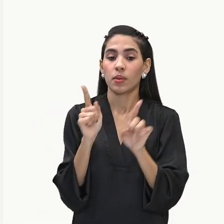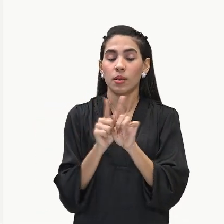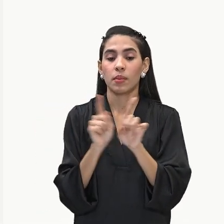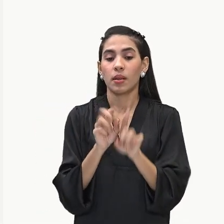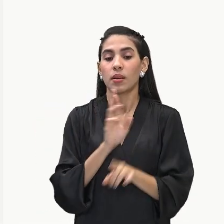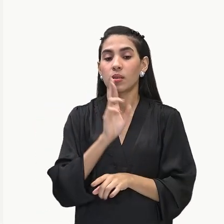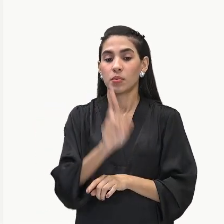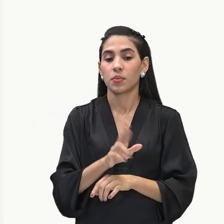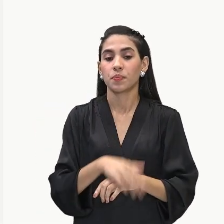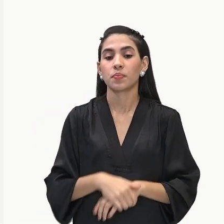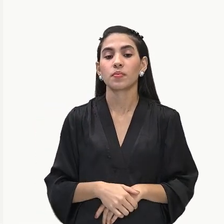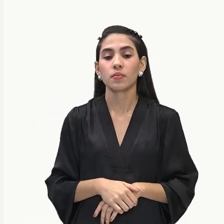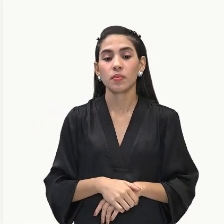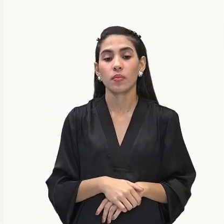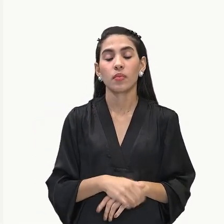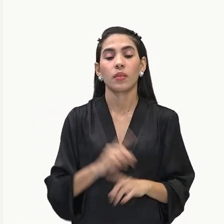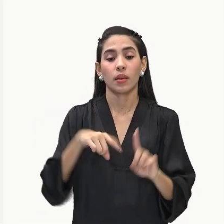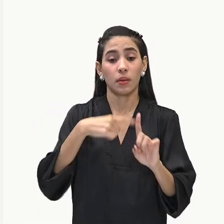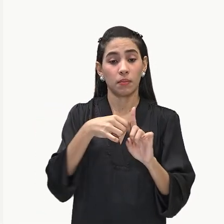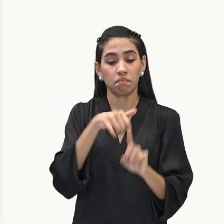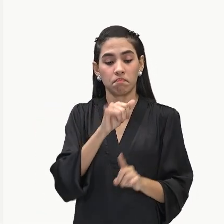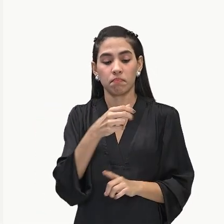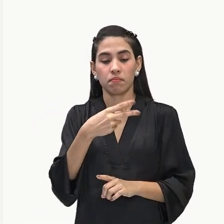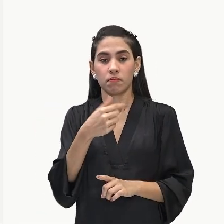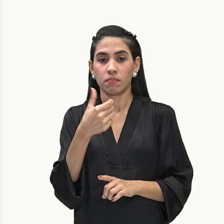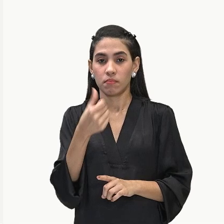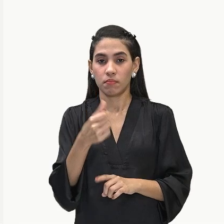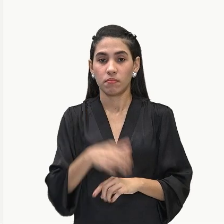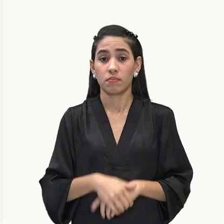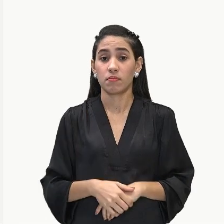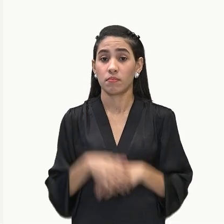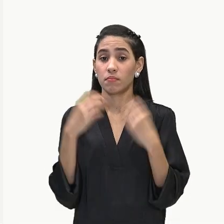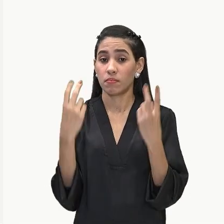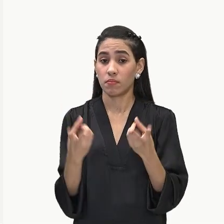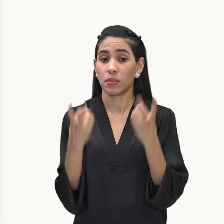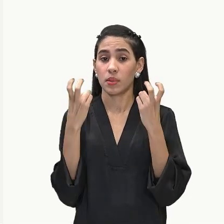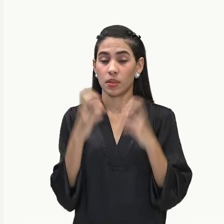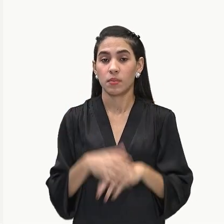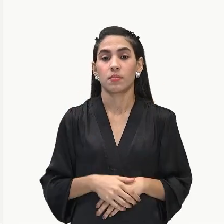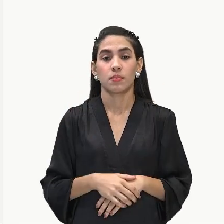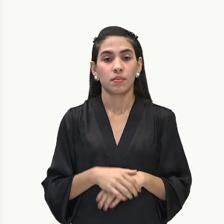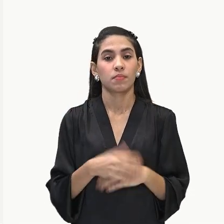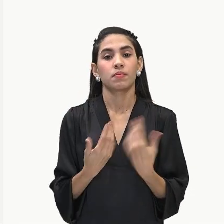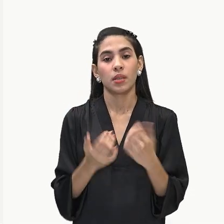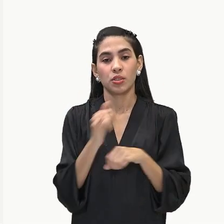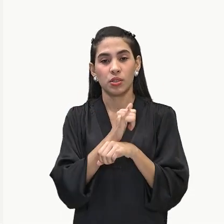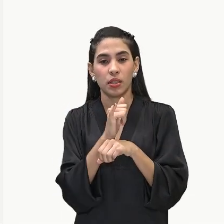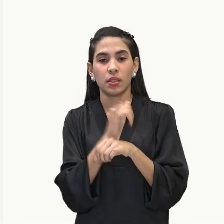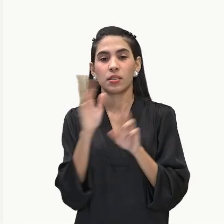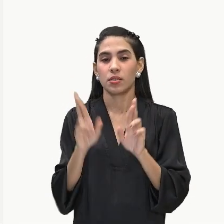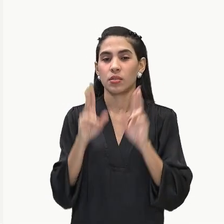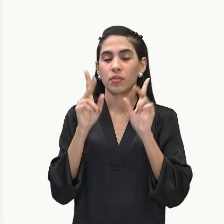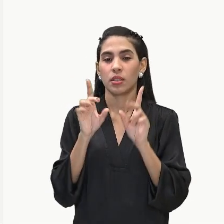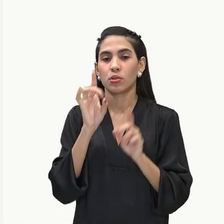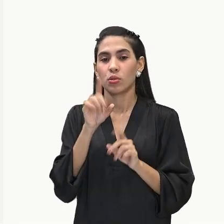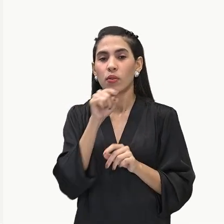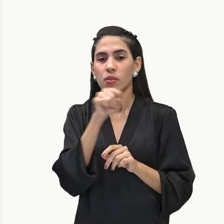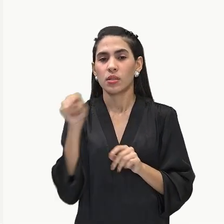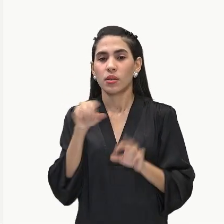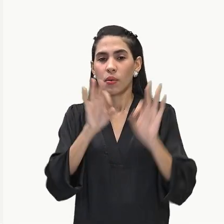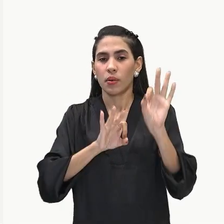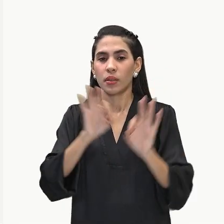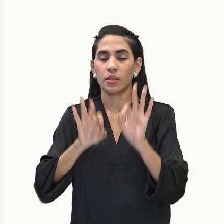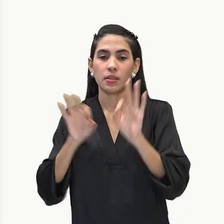resposta aqui, que o y é igual a 6. Perceba, ó, foram modos diferentes só de organizar